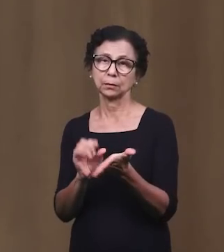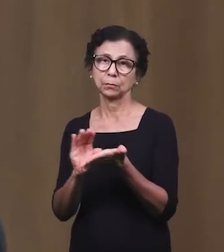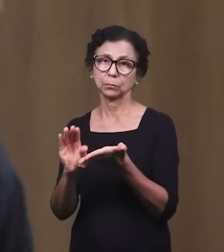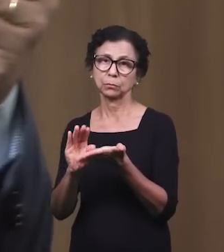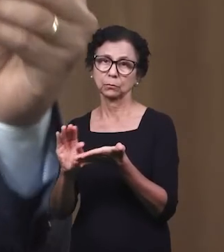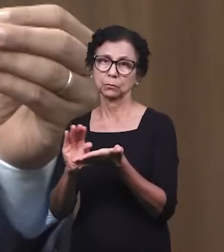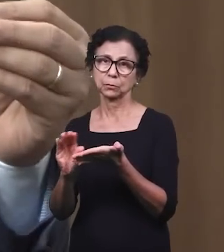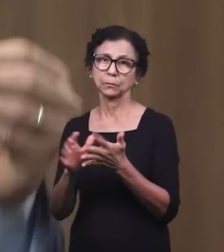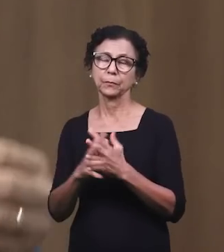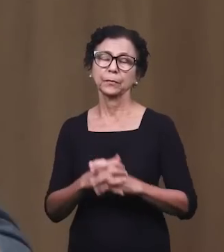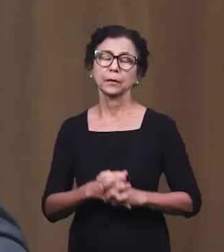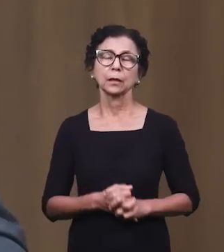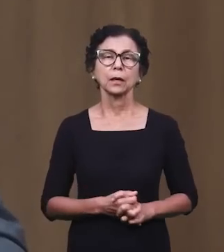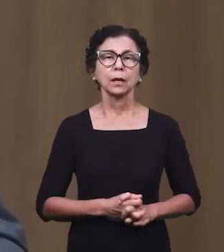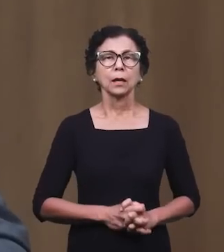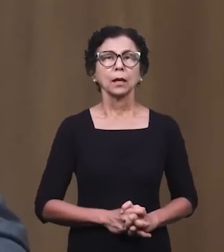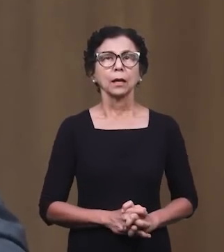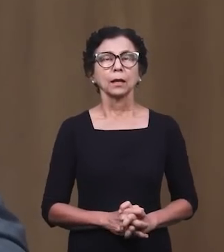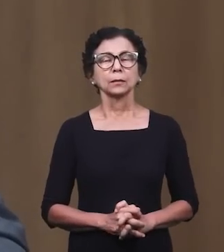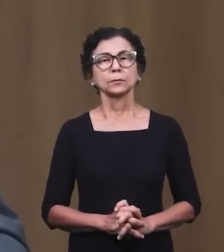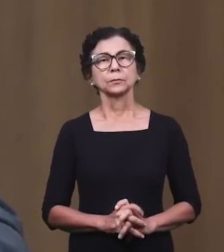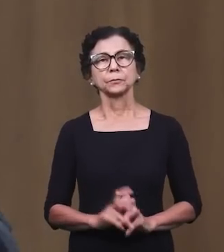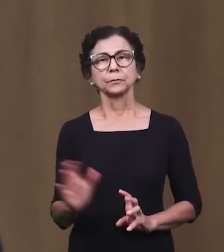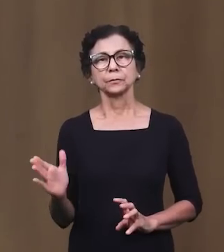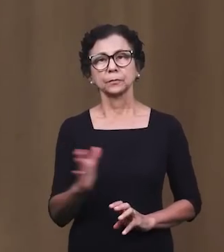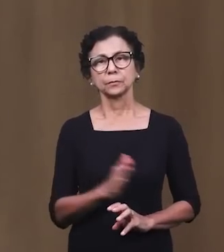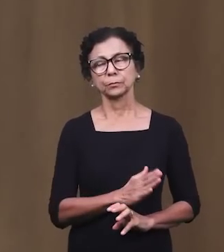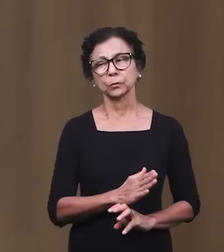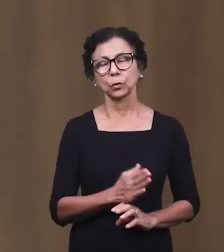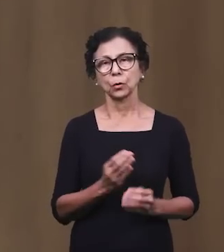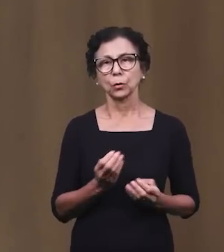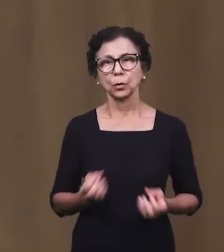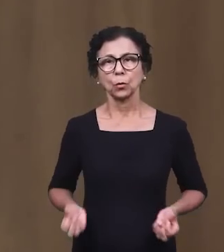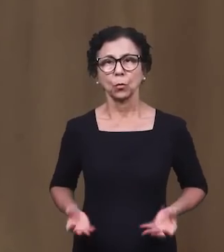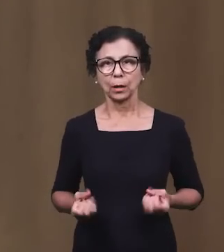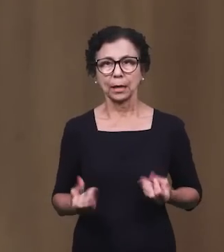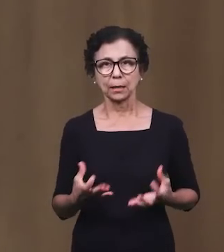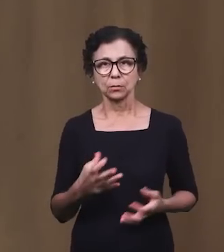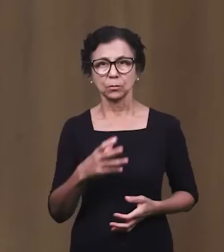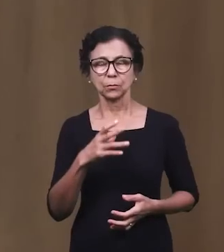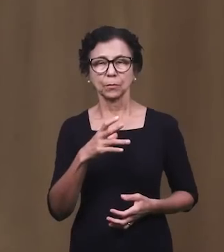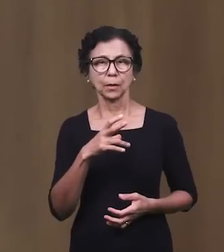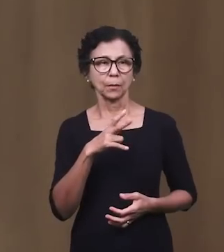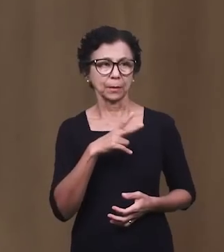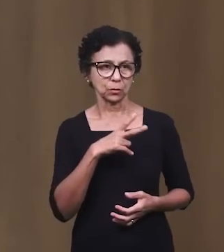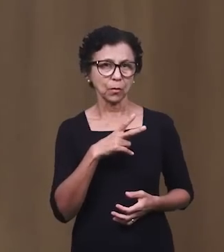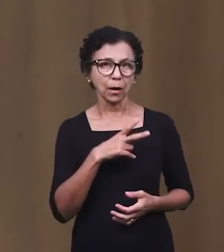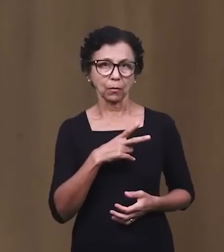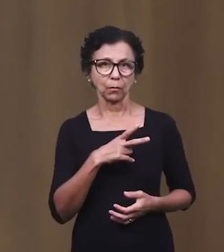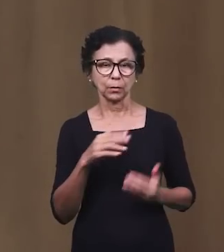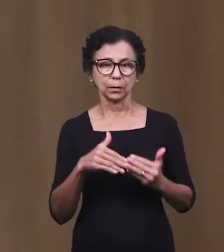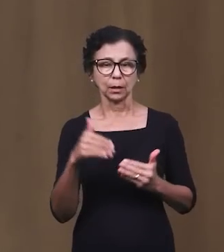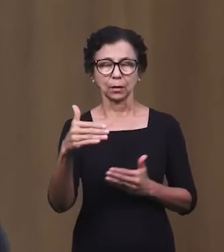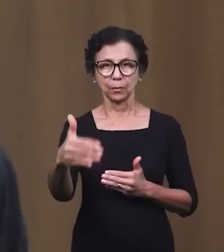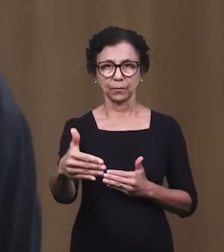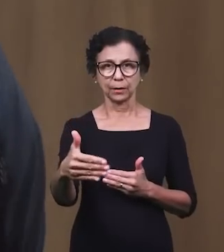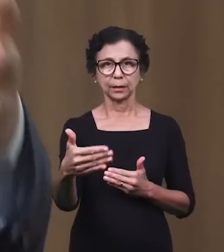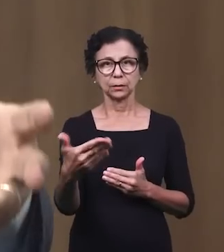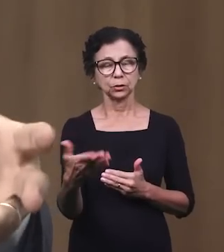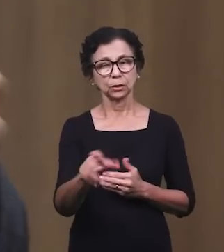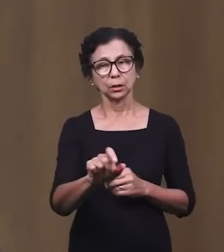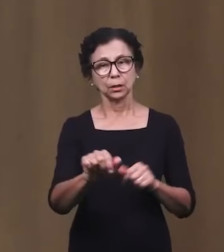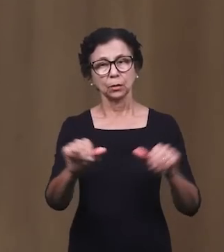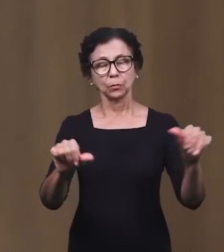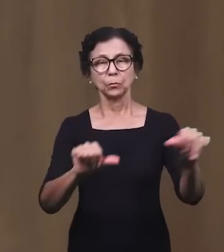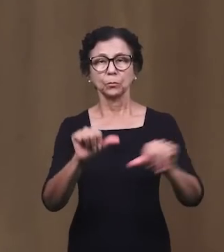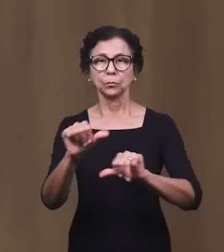sai de um orçamento pessoal para um orçamento familiar. Então, muda a quantidade de contas a pagar, a quantidade